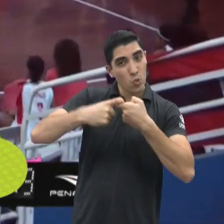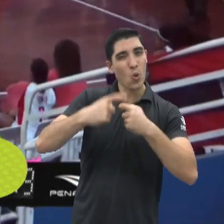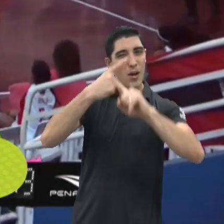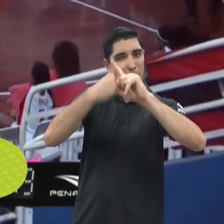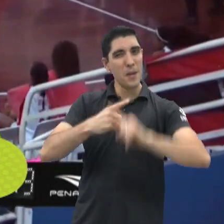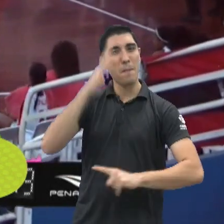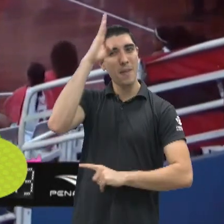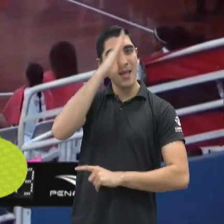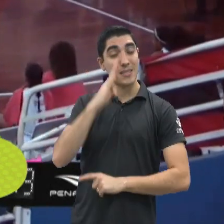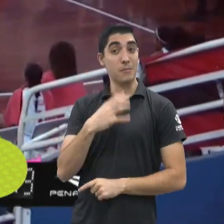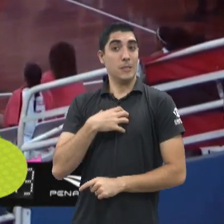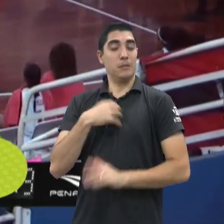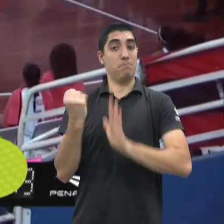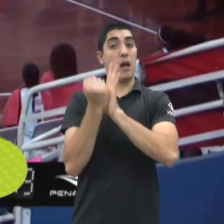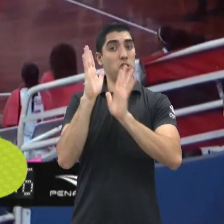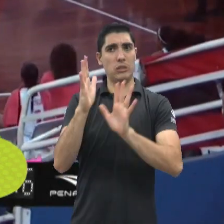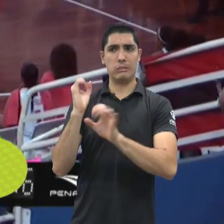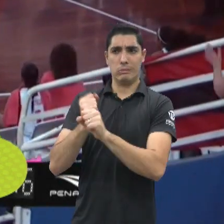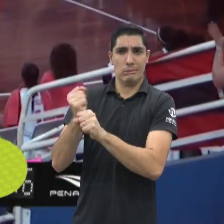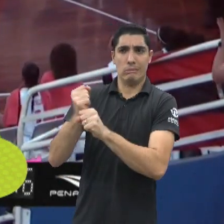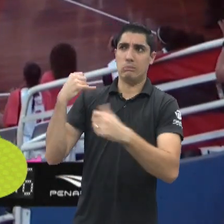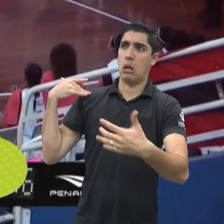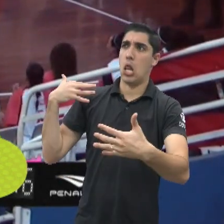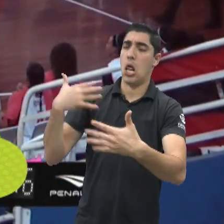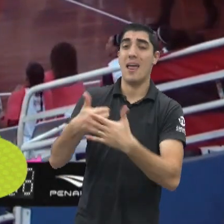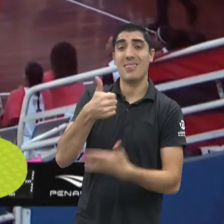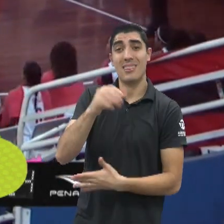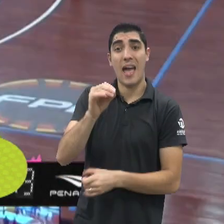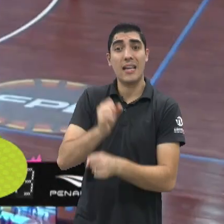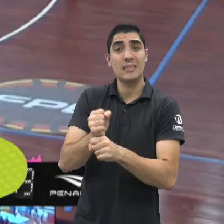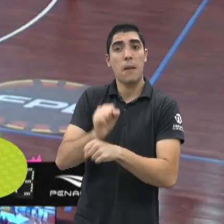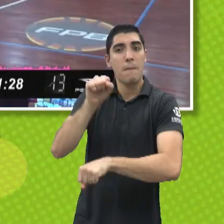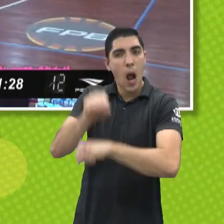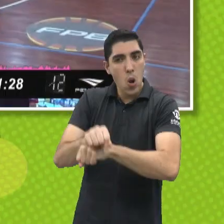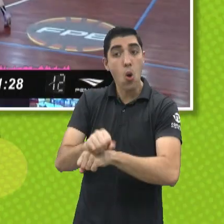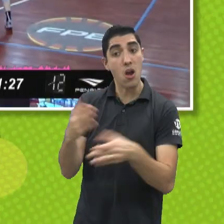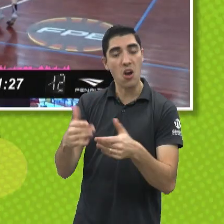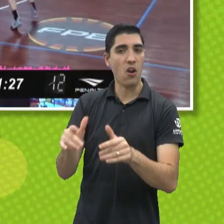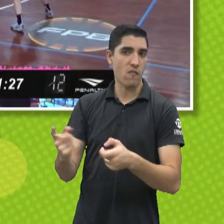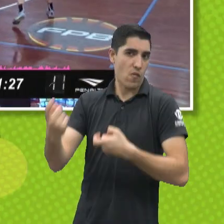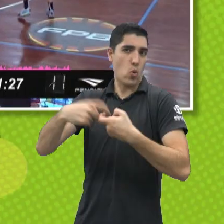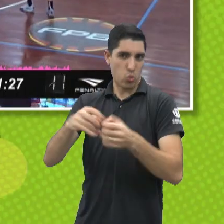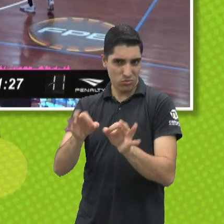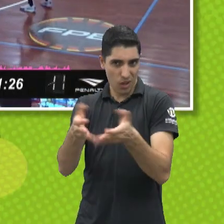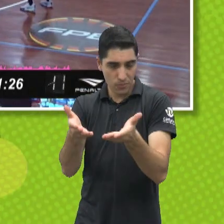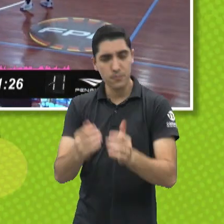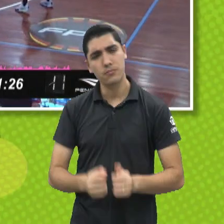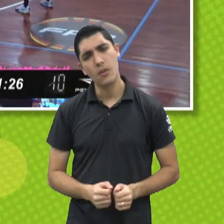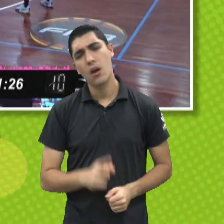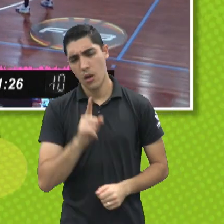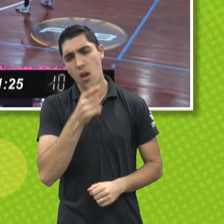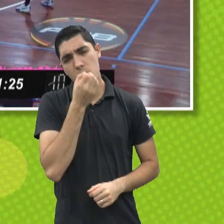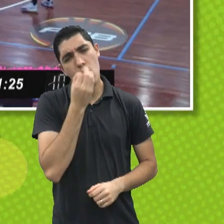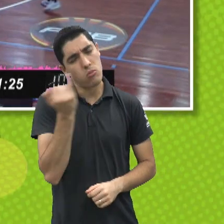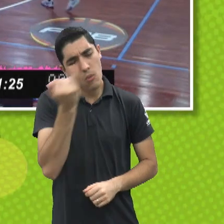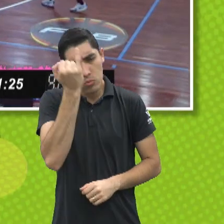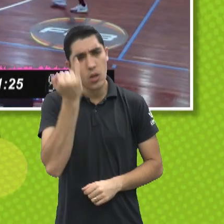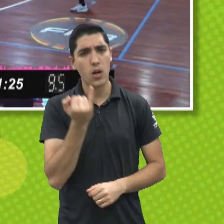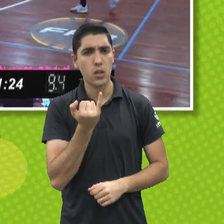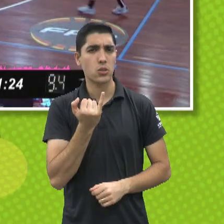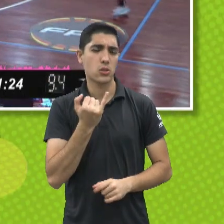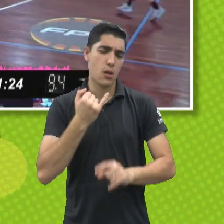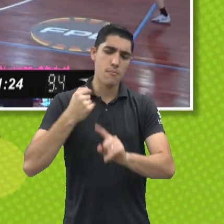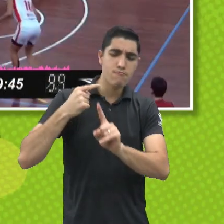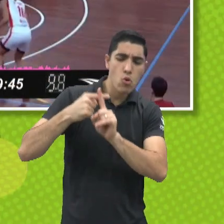coisa que o São José não disputava há 10 anos. Sem dúvidas, Bruno. Saldo extremamente positivo. Vale lembrar que é